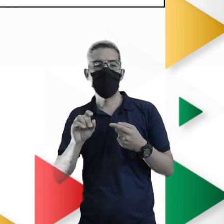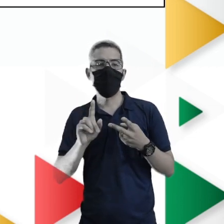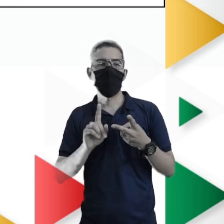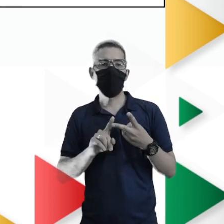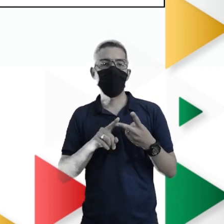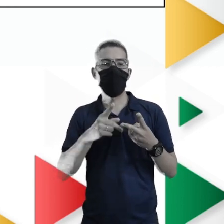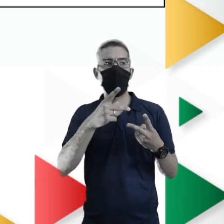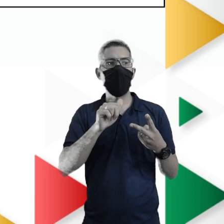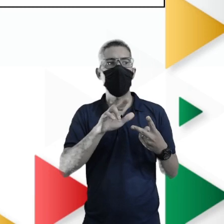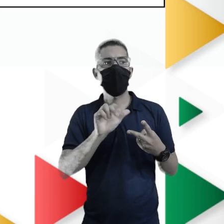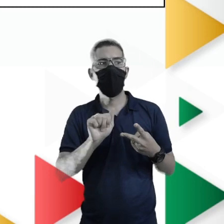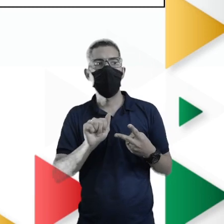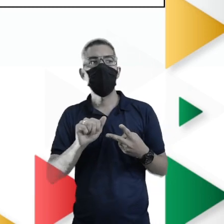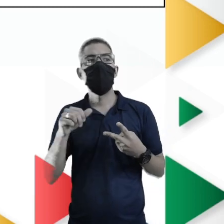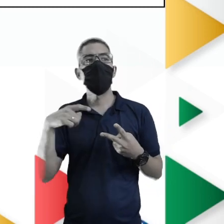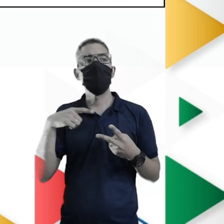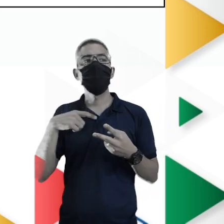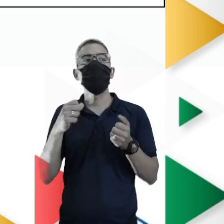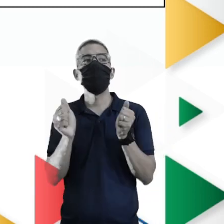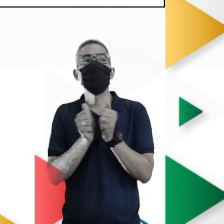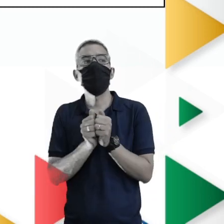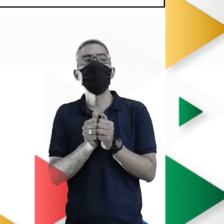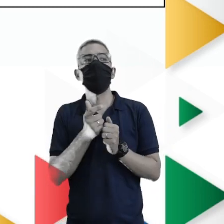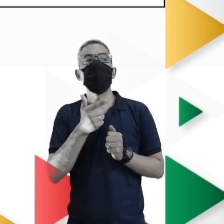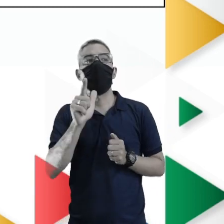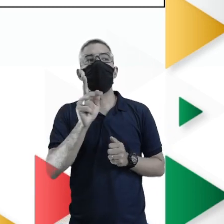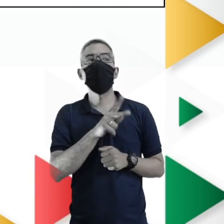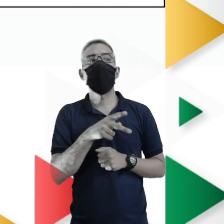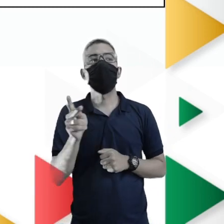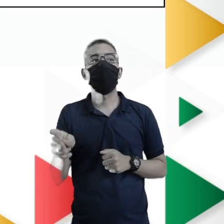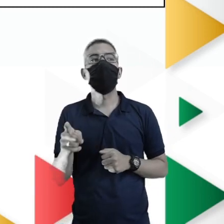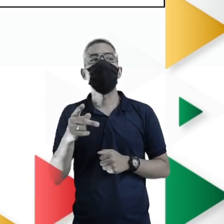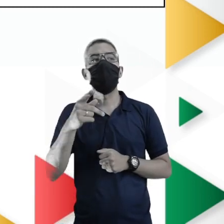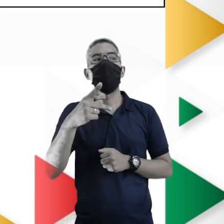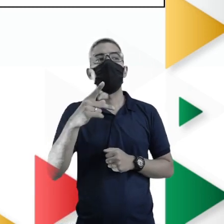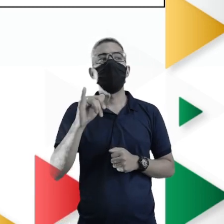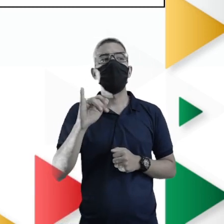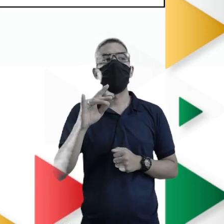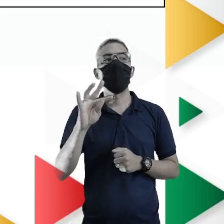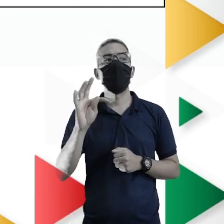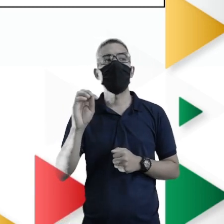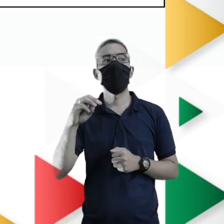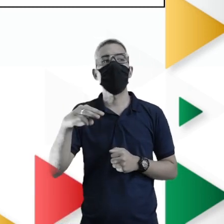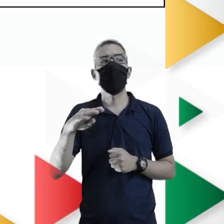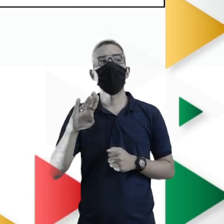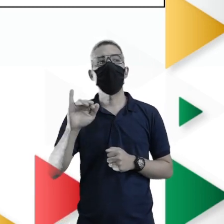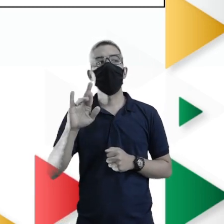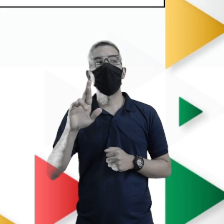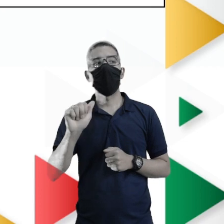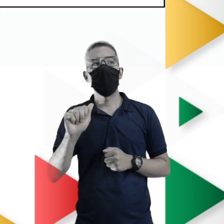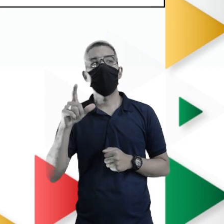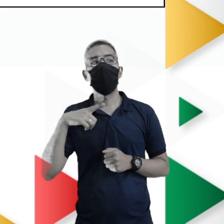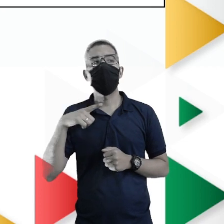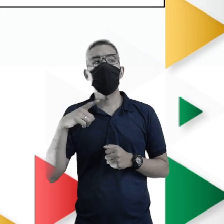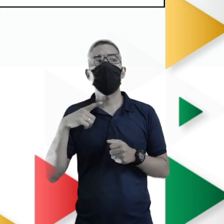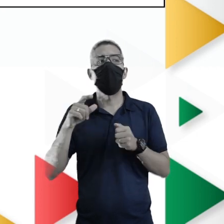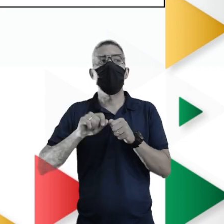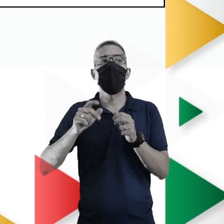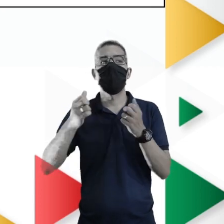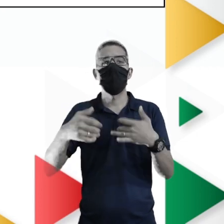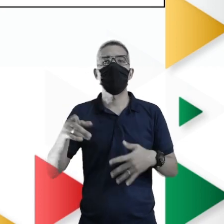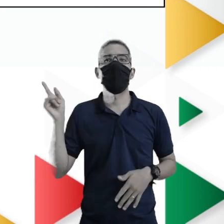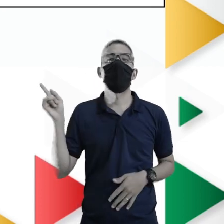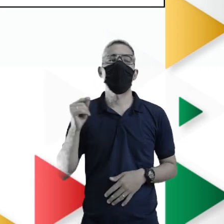Belaim. Eles escreveram junto com o professor Pitombeira um livro muito interessante que fala exatamente sobre